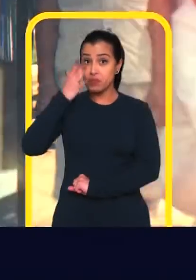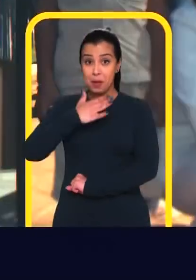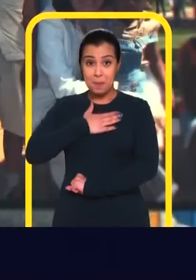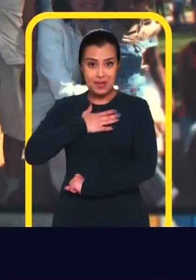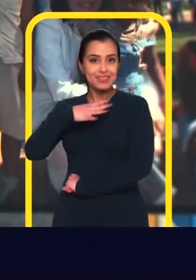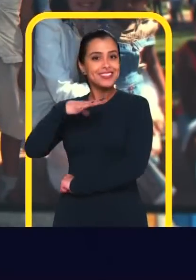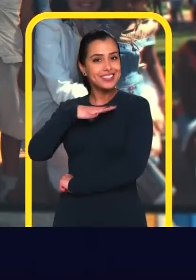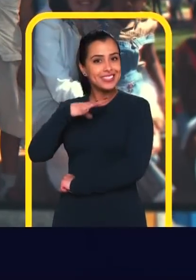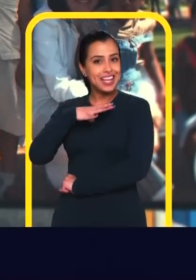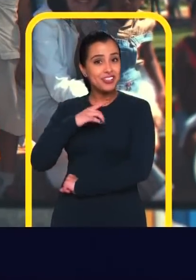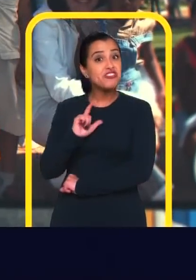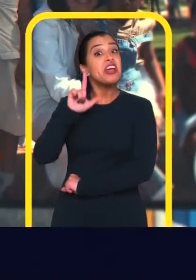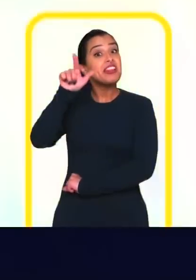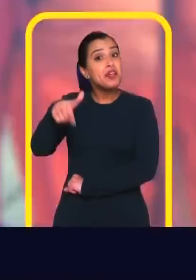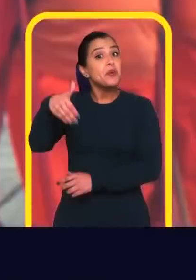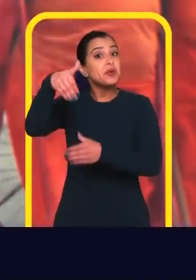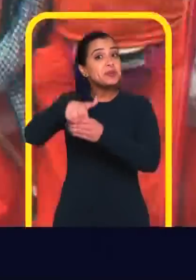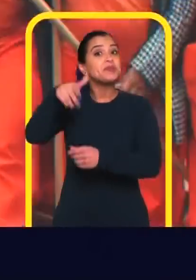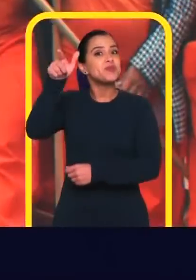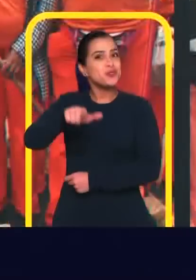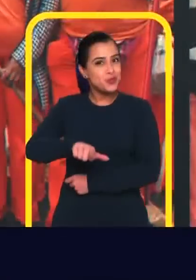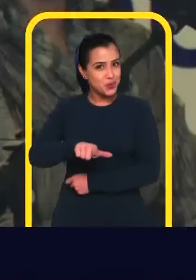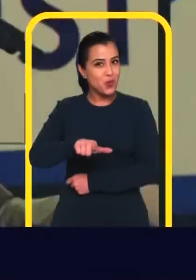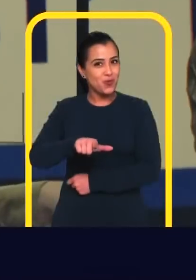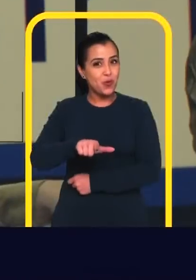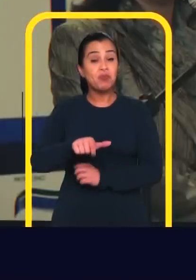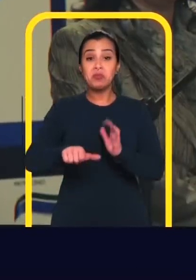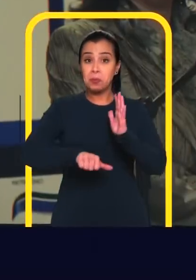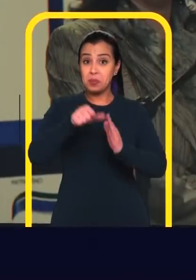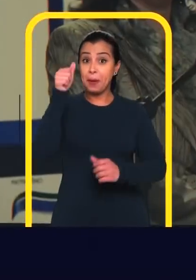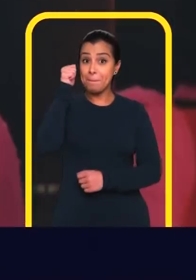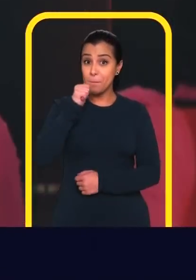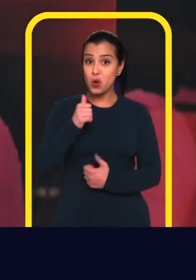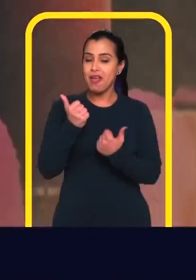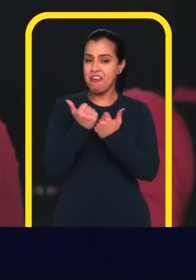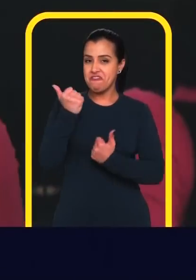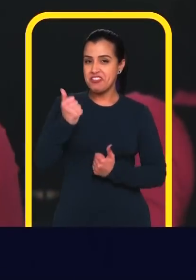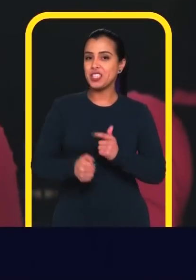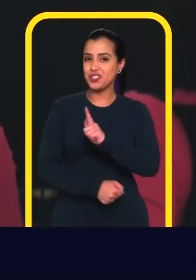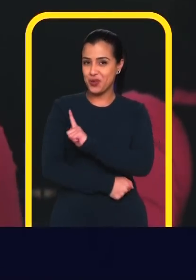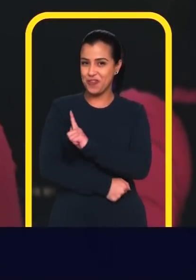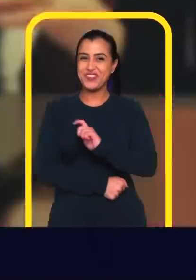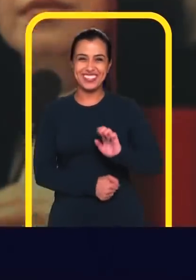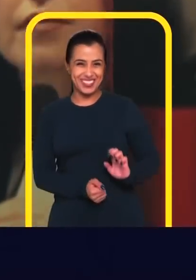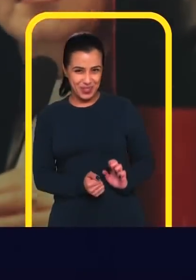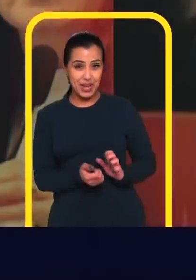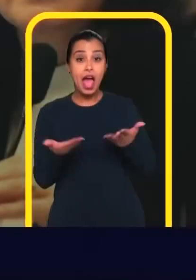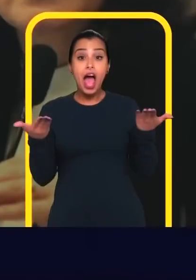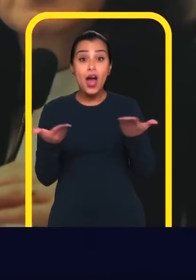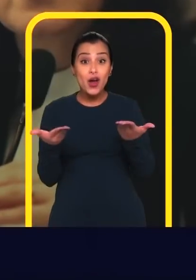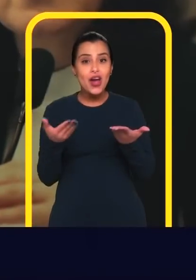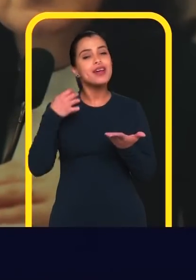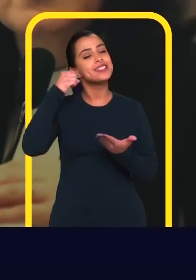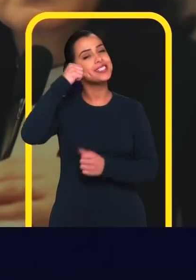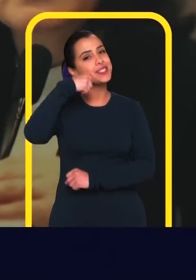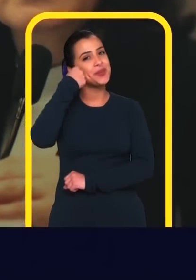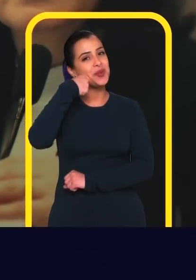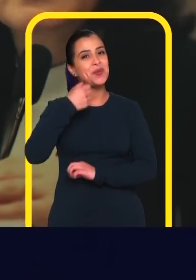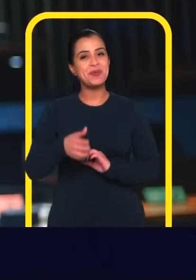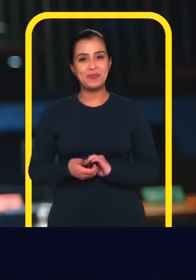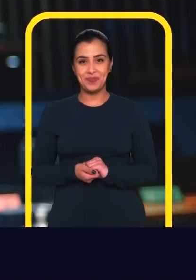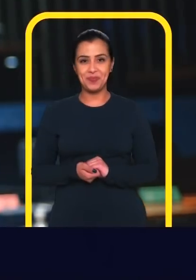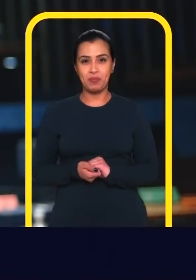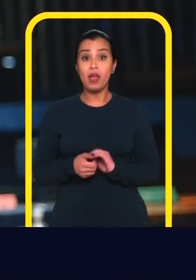de minha cidade natal Fui reeleita Fui a primeira mulher ex-governadora do meu estado E agora sou senadora da